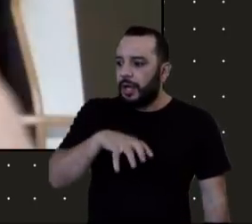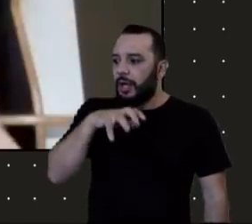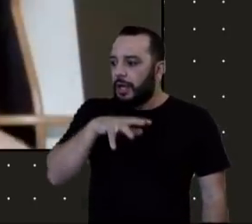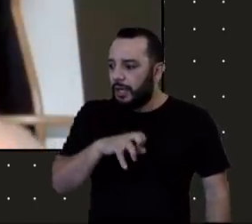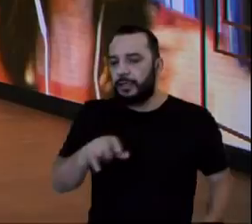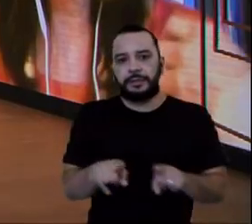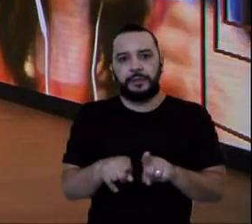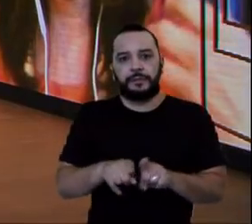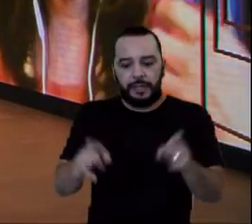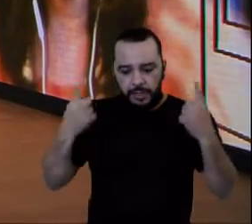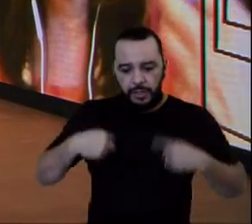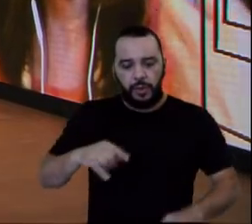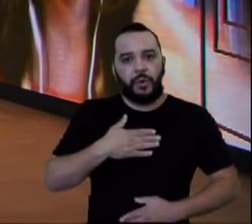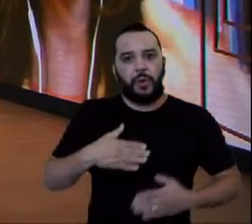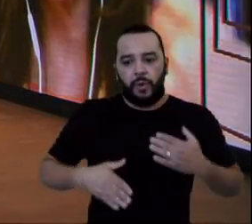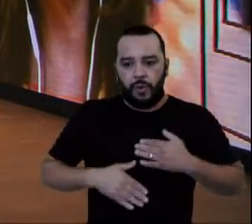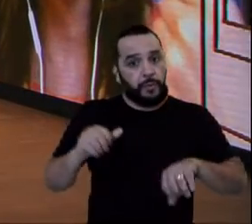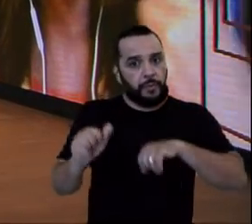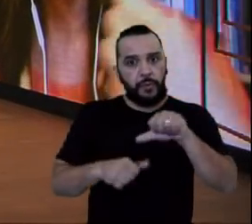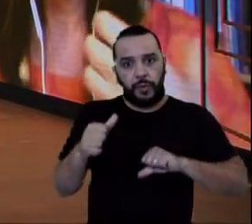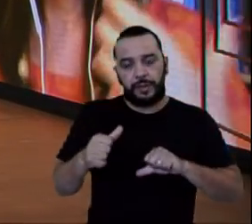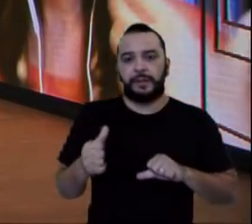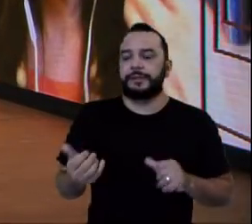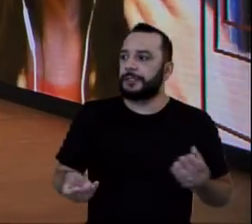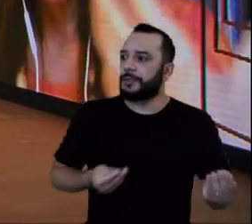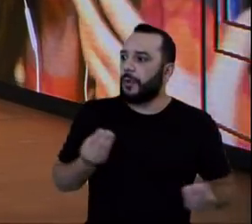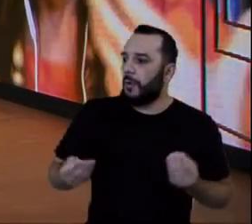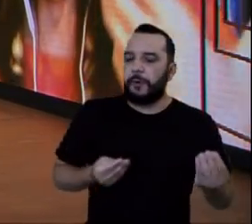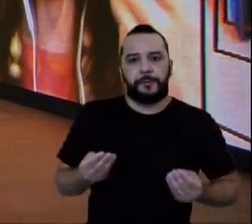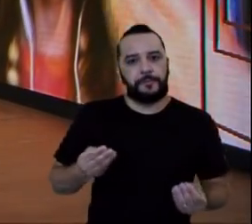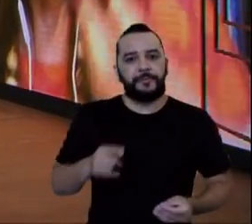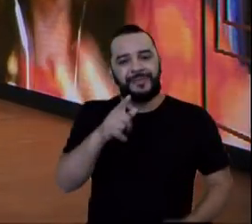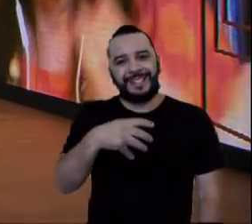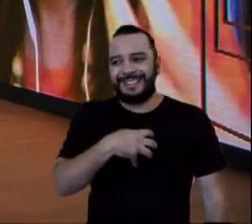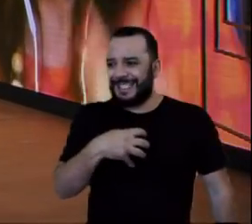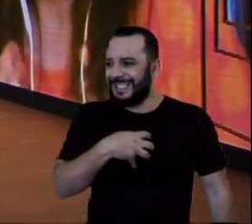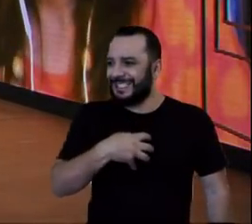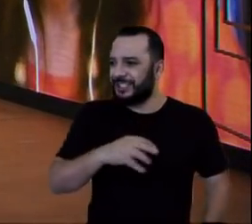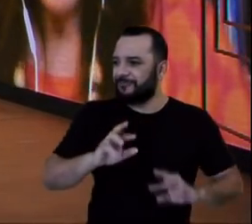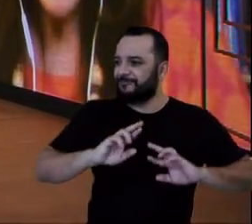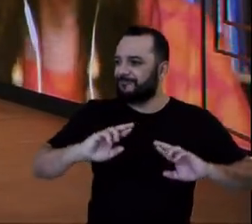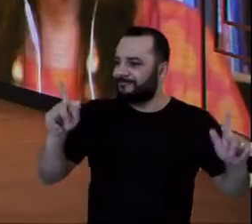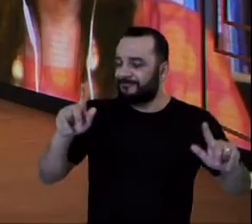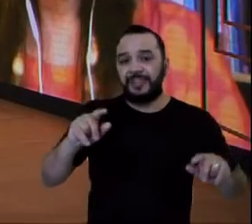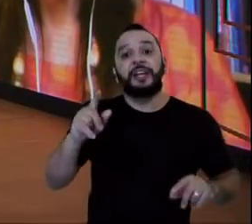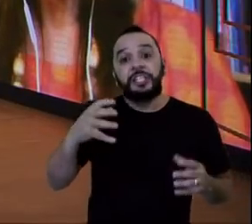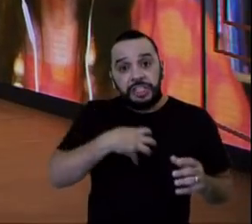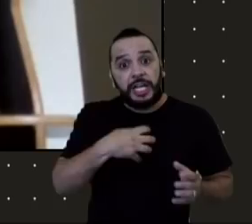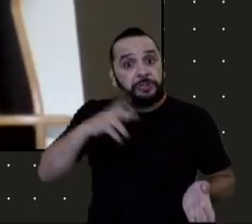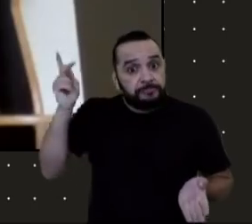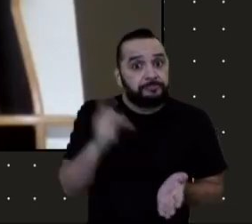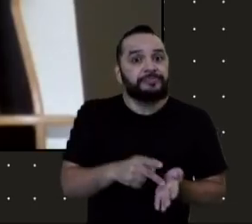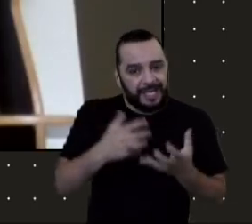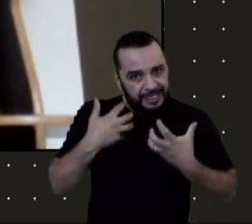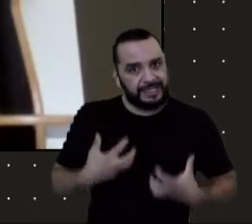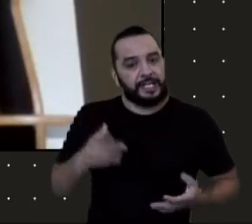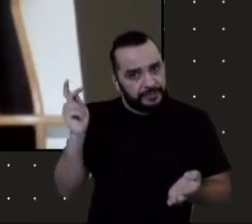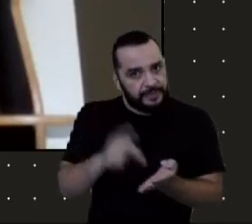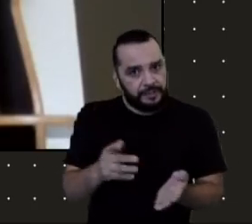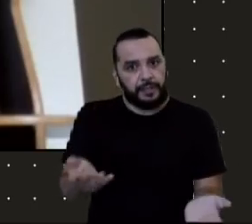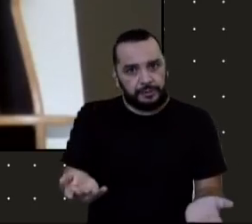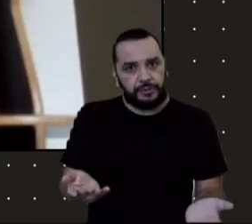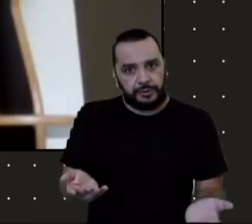respiração, vai mudar a sua postura física, vai mudar o que você sente. Então, é o estado de